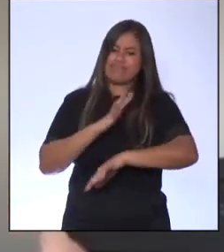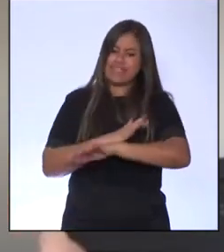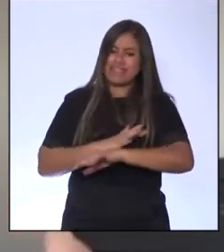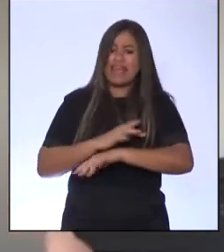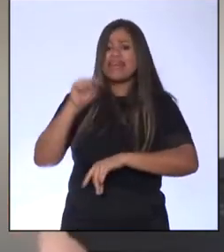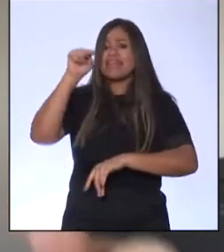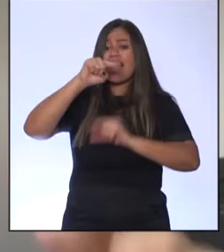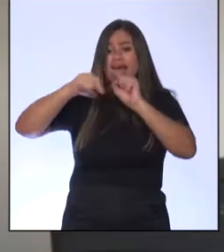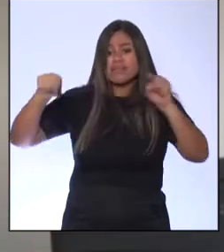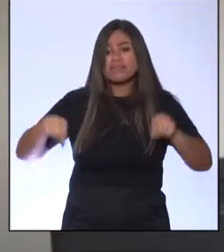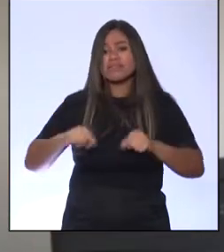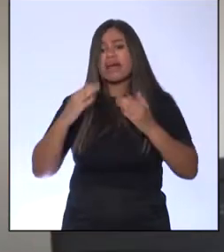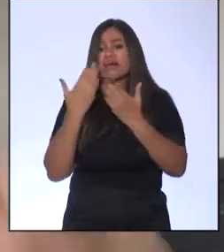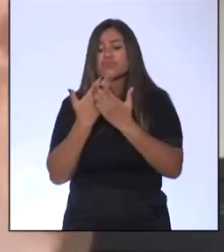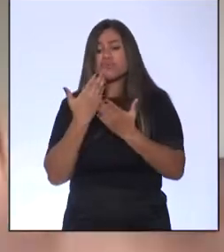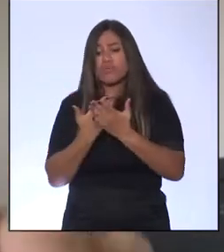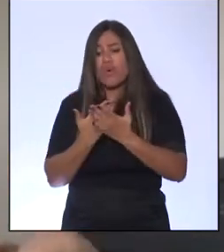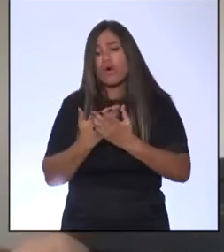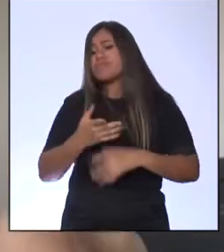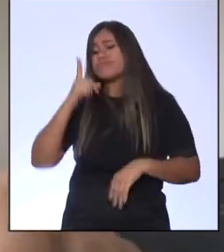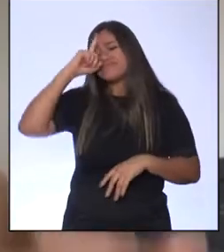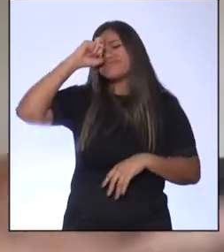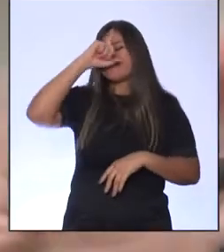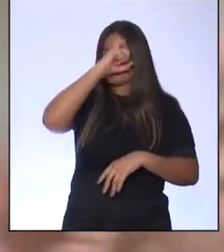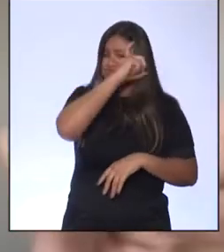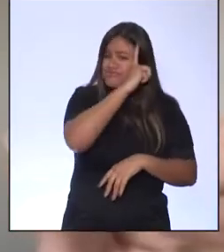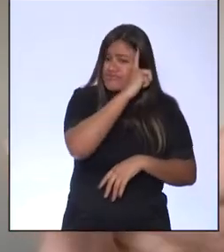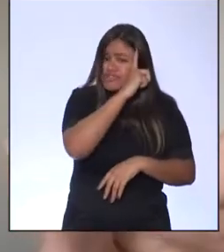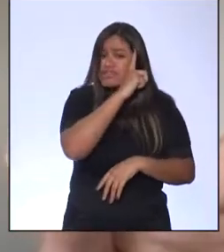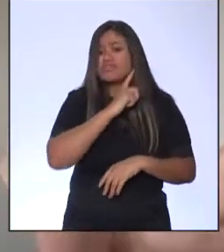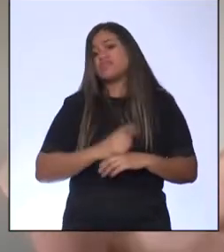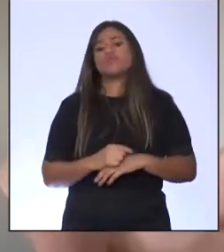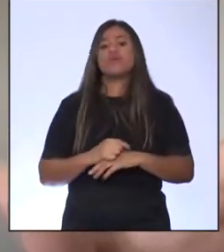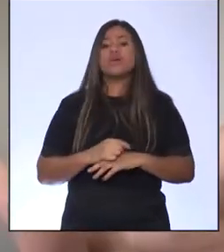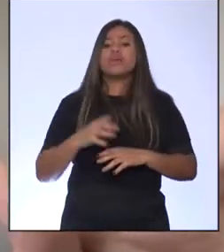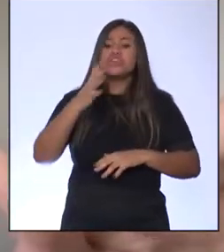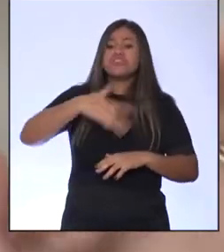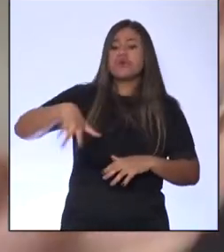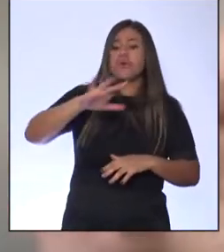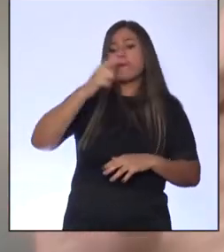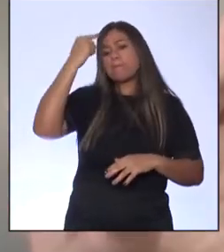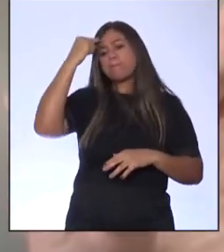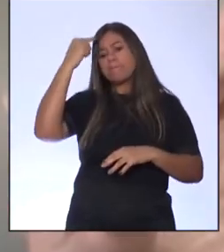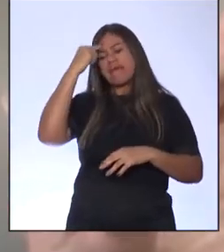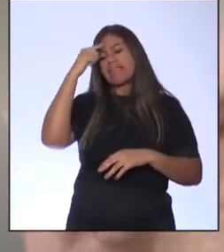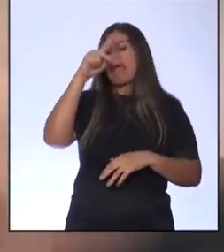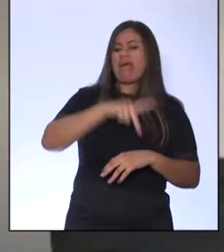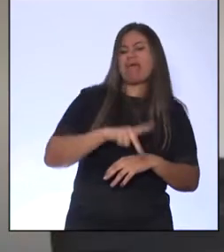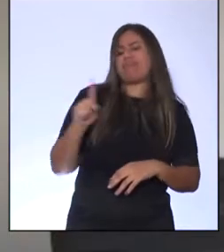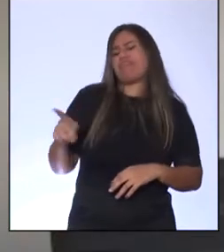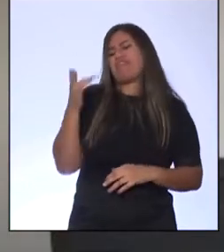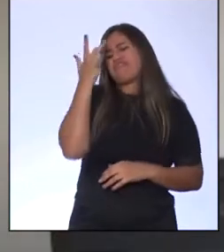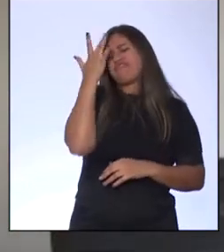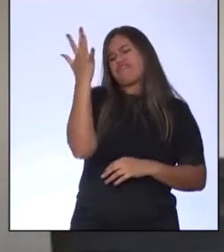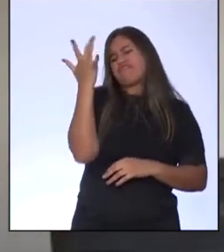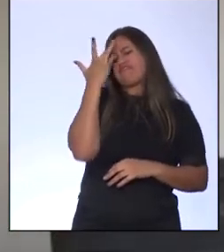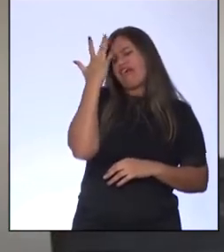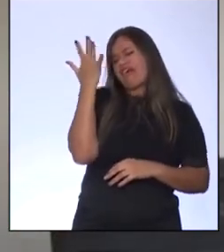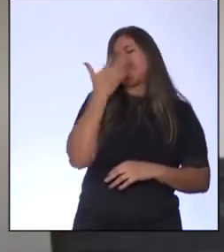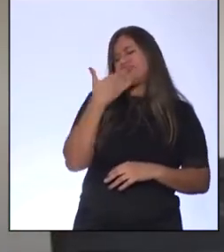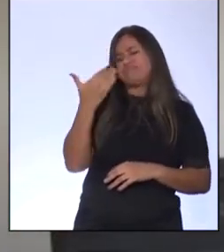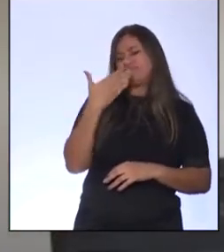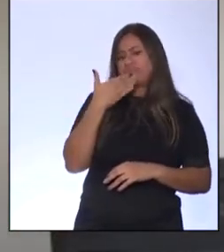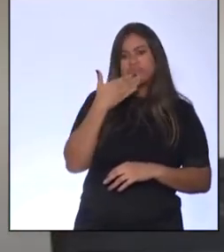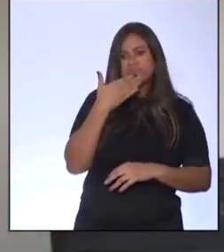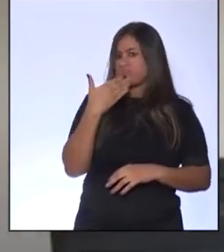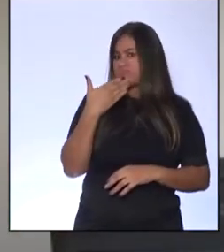muito complexo, é muito difícil. E, como eu disse, as pessoas têm mania de achar que ser professor é uma coisa fácil. Aliás, eu acho